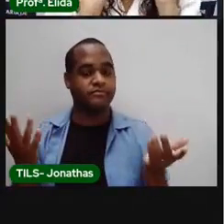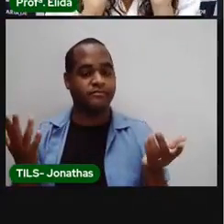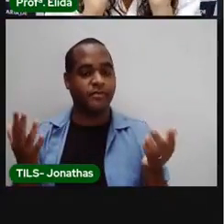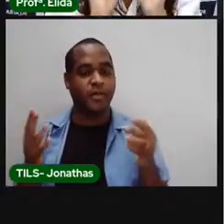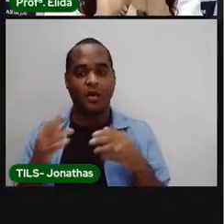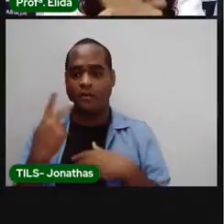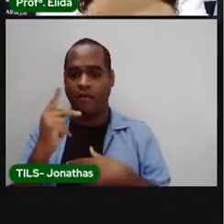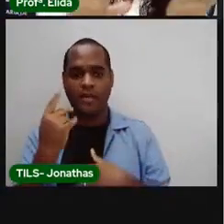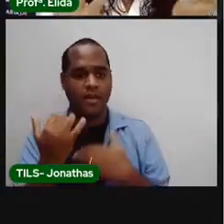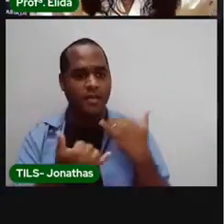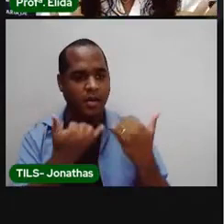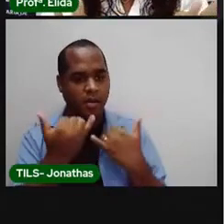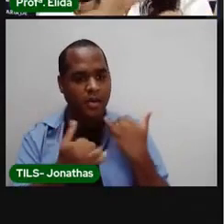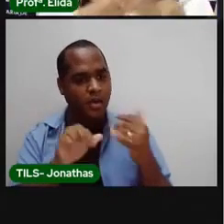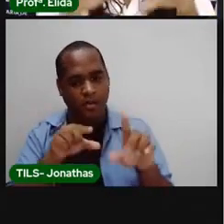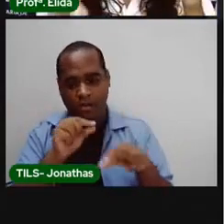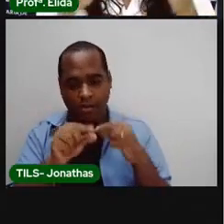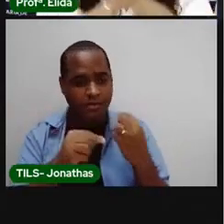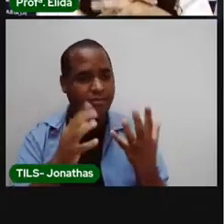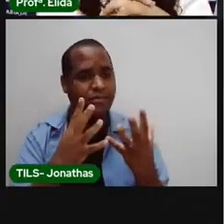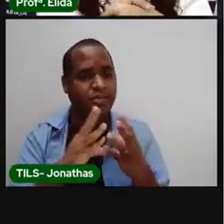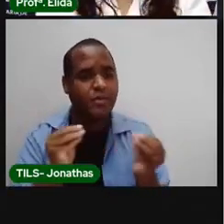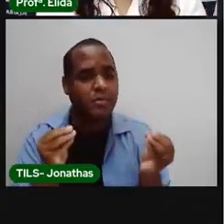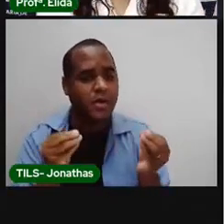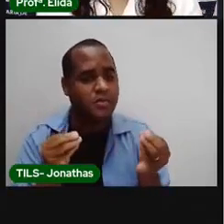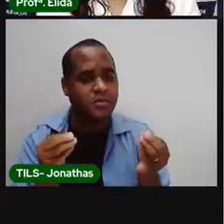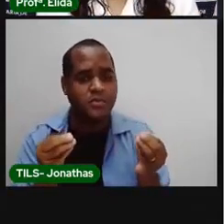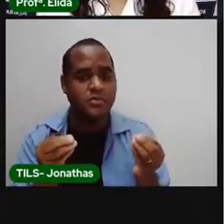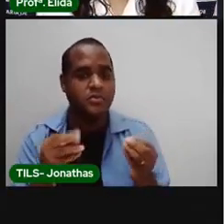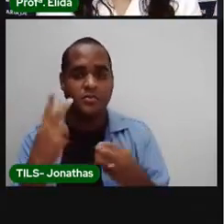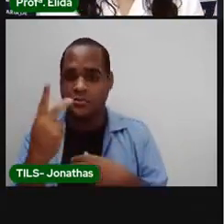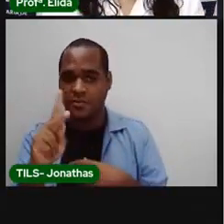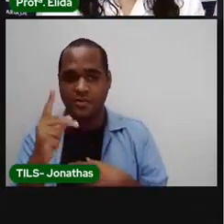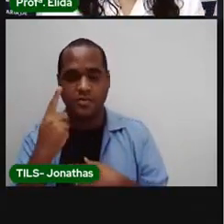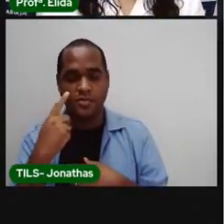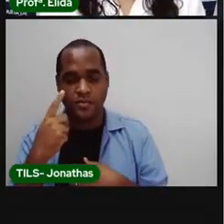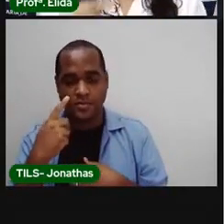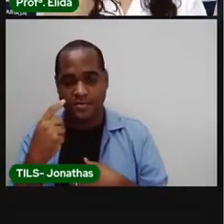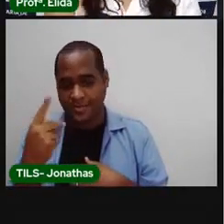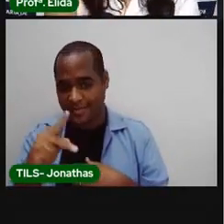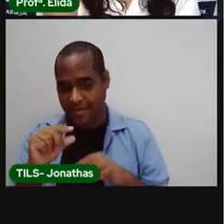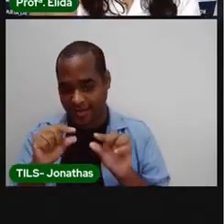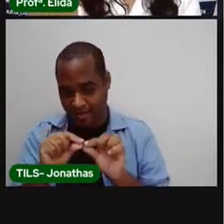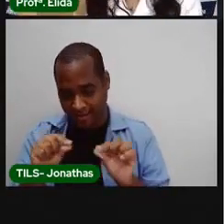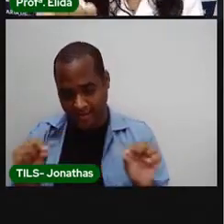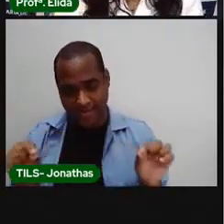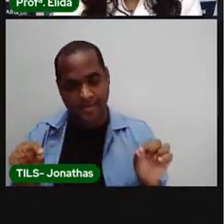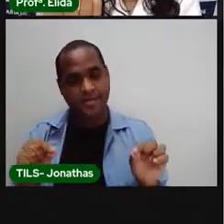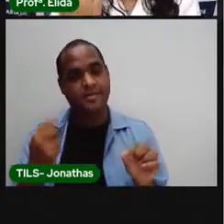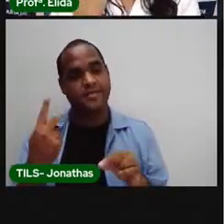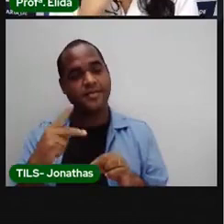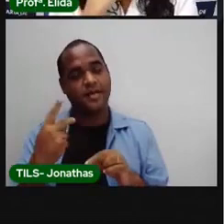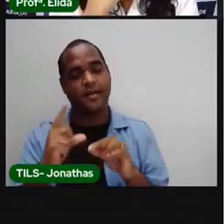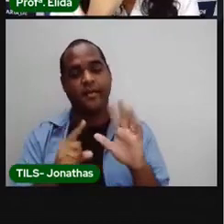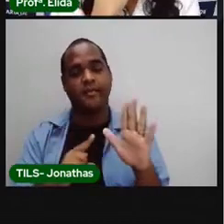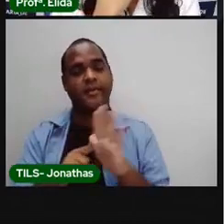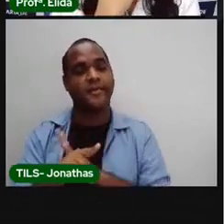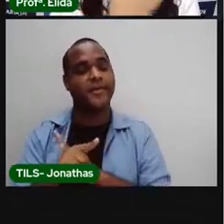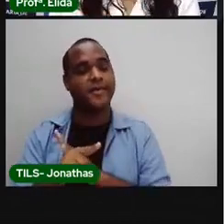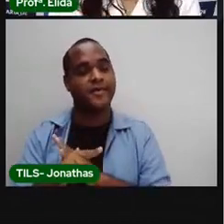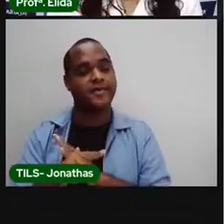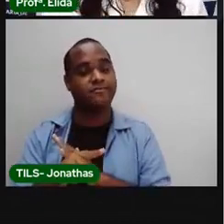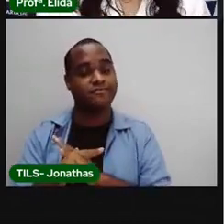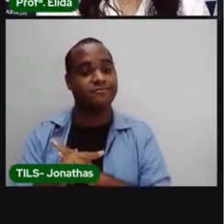O brinquedo que você mais gosta sumiu. Agora você vai, nessa linha, criar uma pergunta